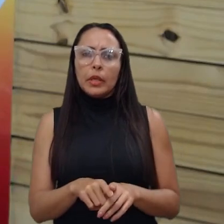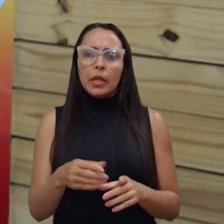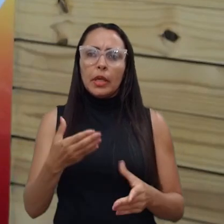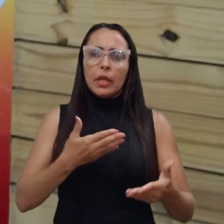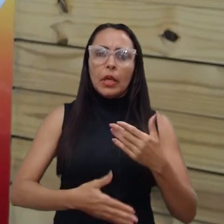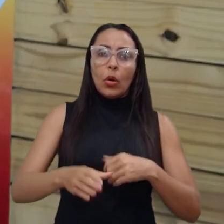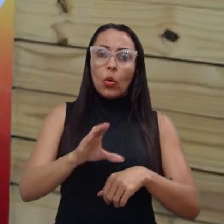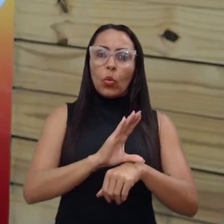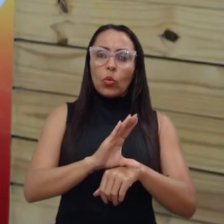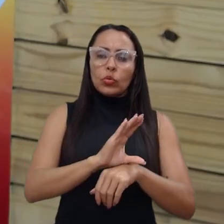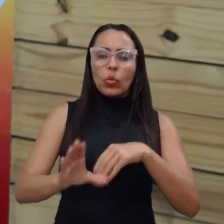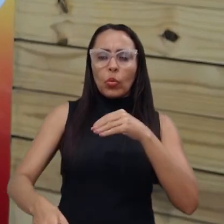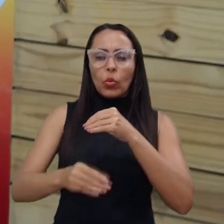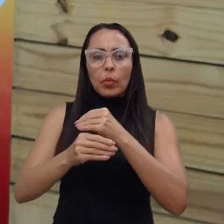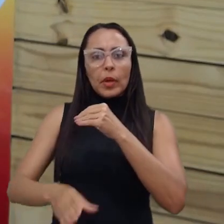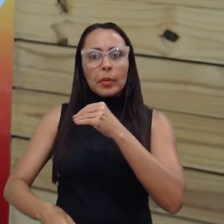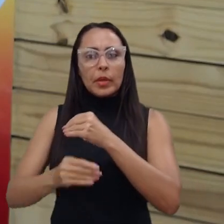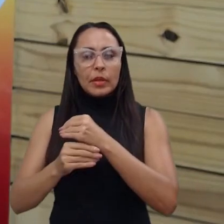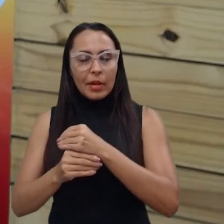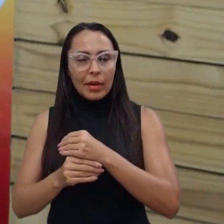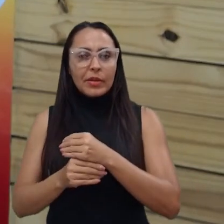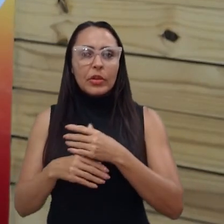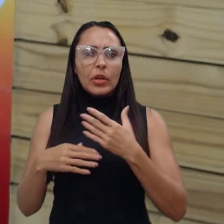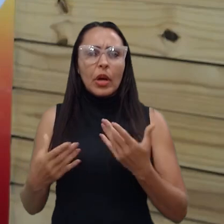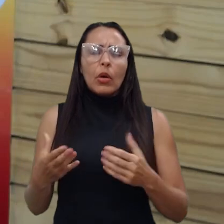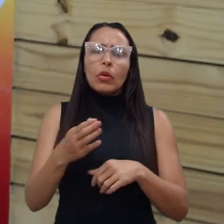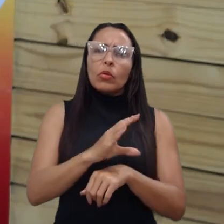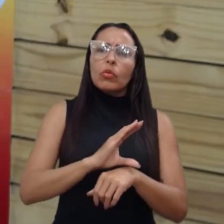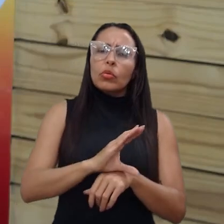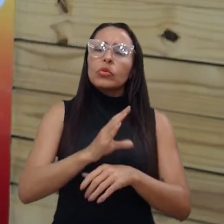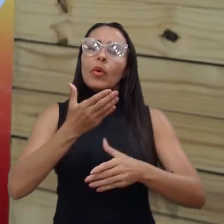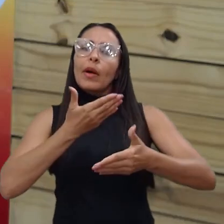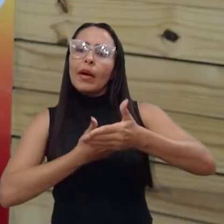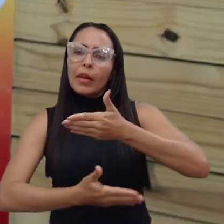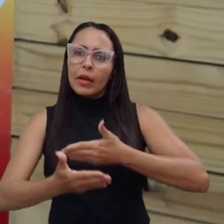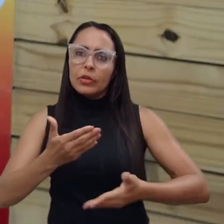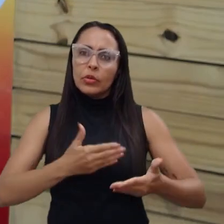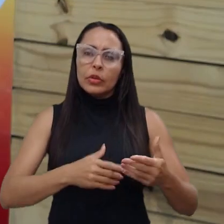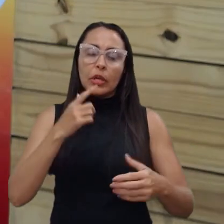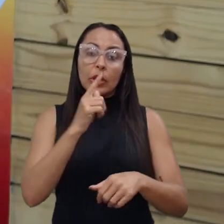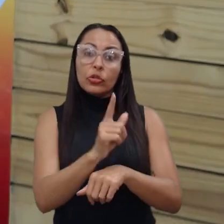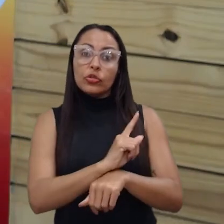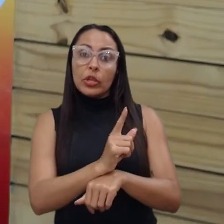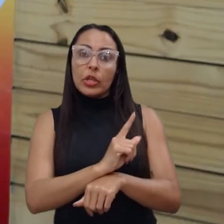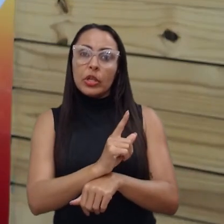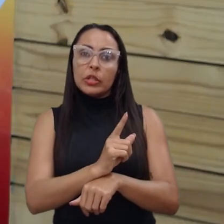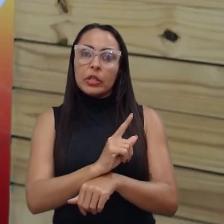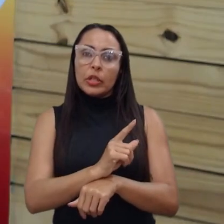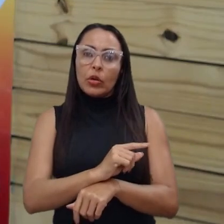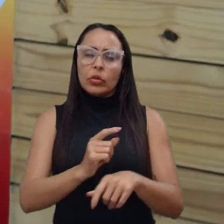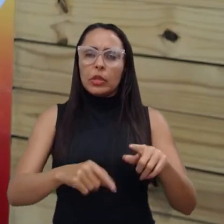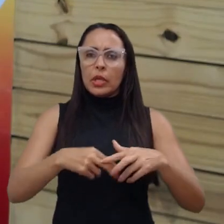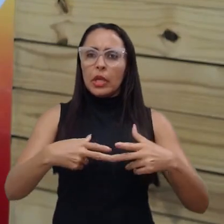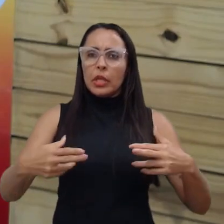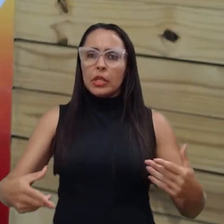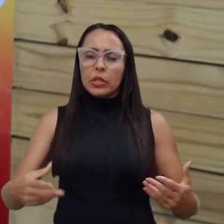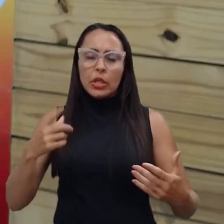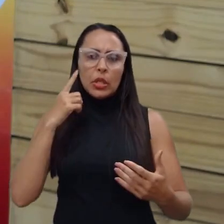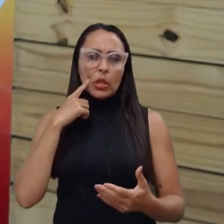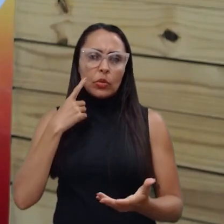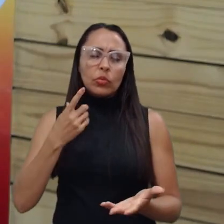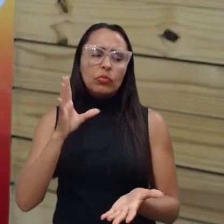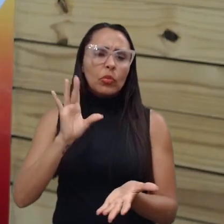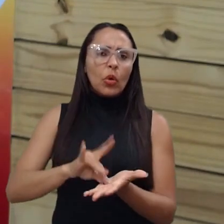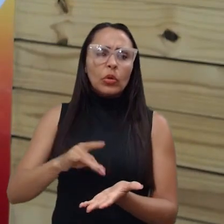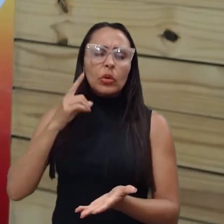cursos complementares, os cursos relacionados à gestão de resíduos sólidos e